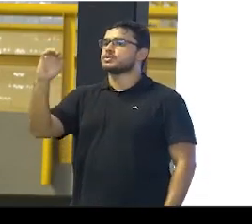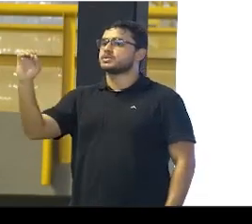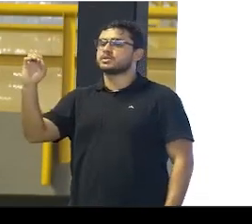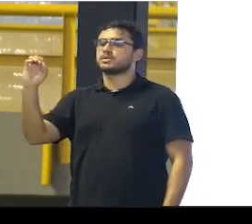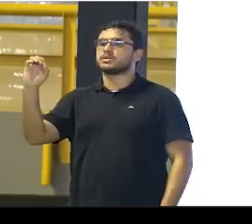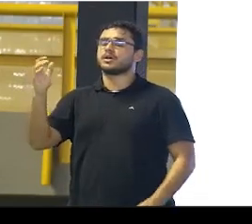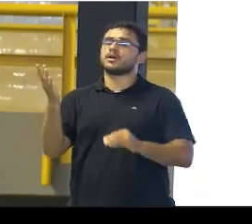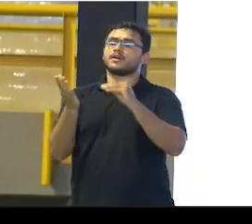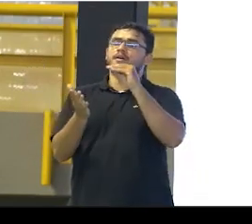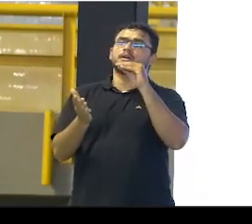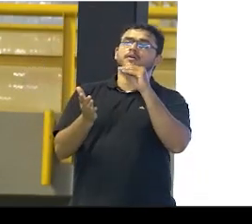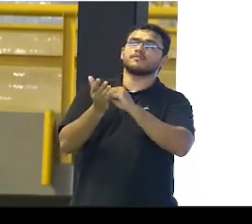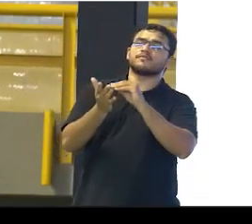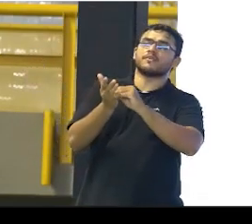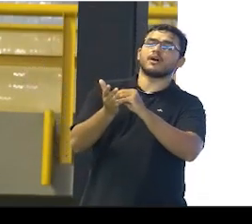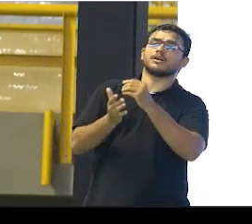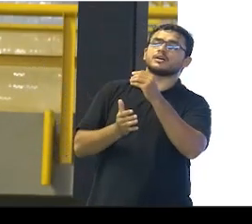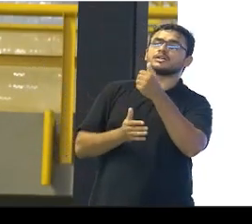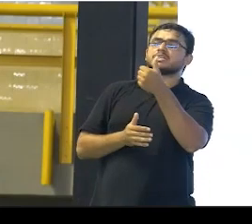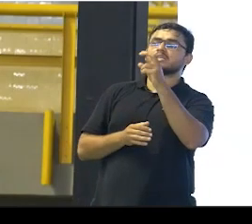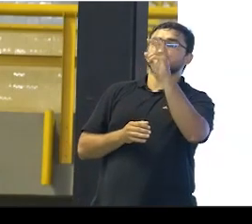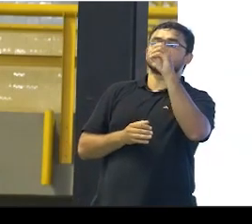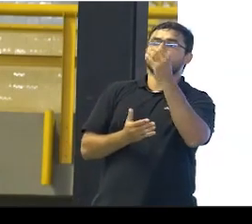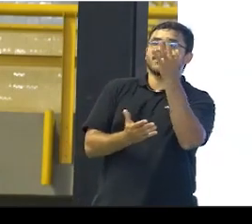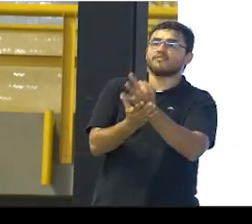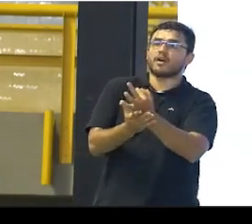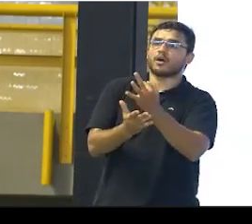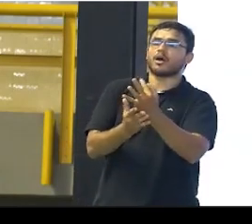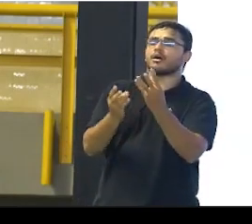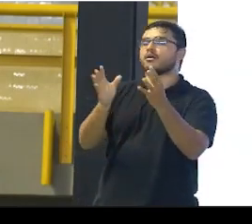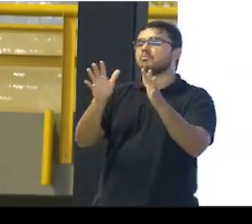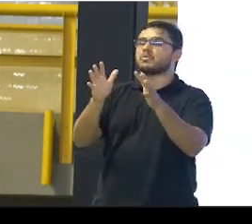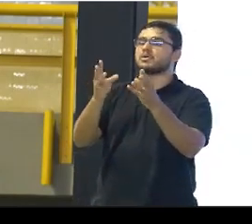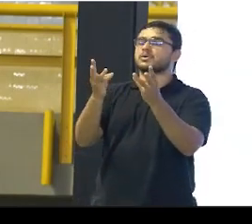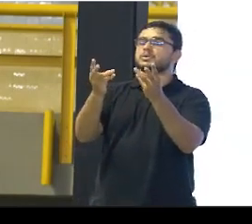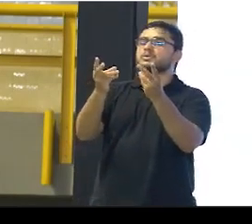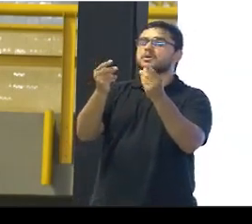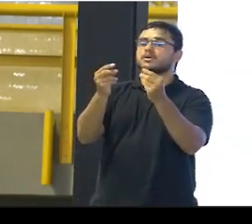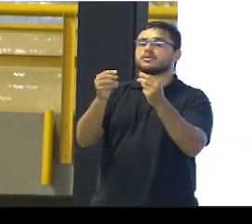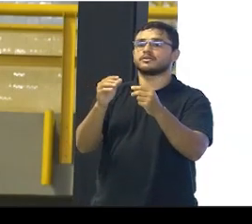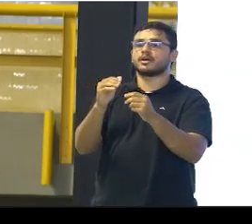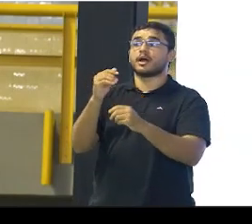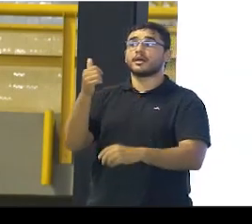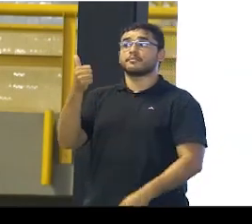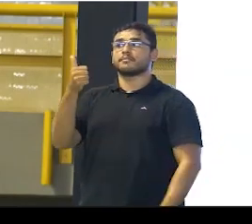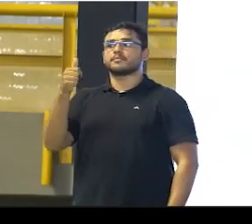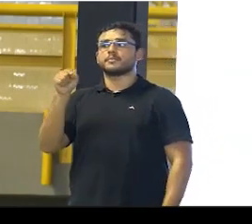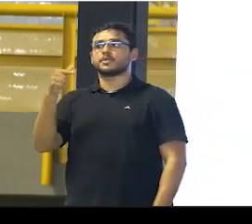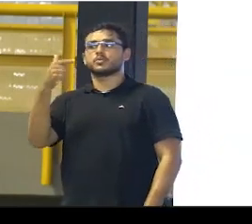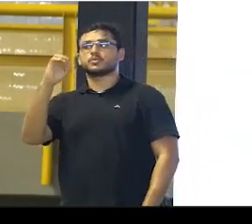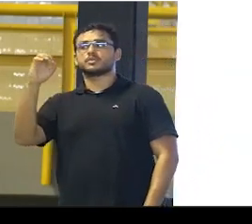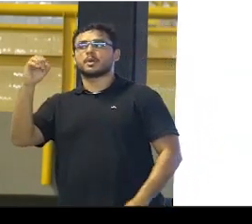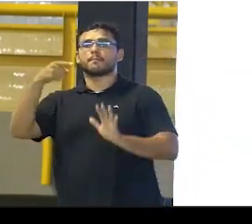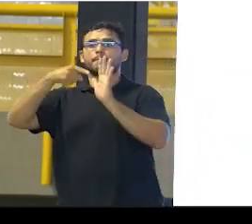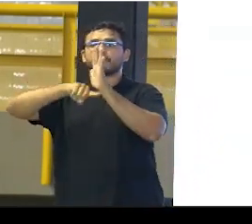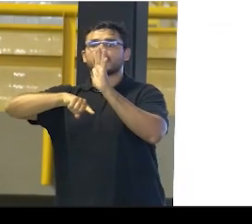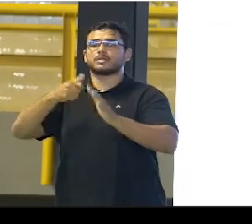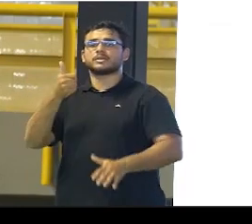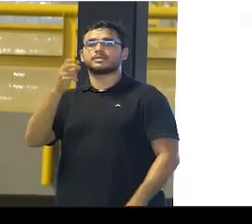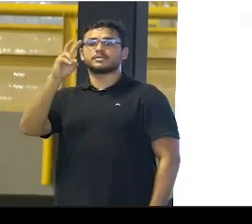lado são necessárias para revestir o piso de uma sala